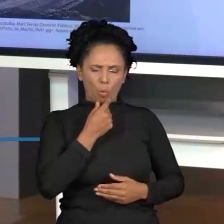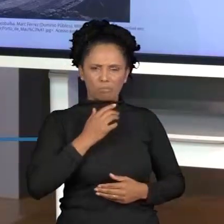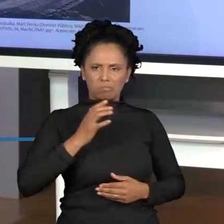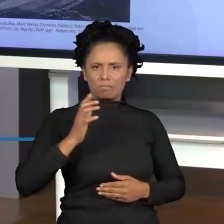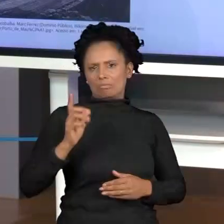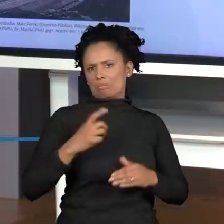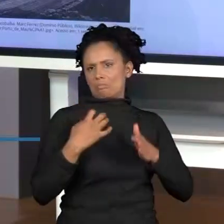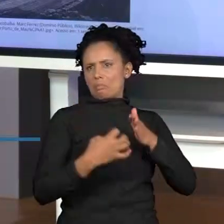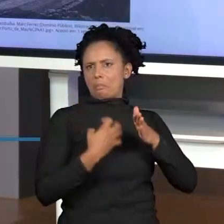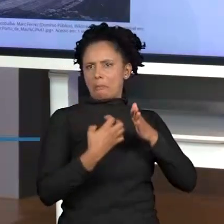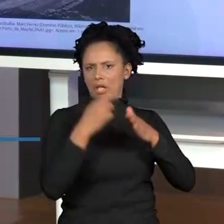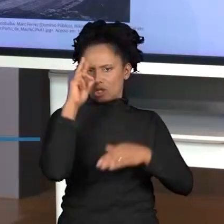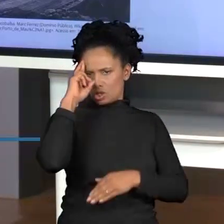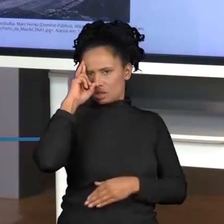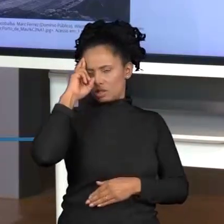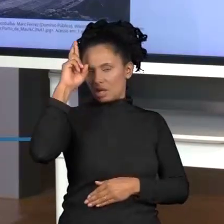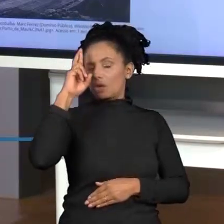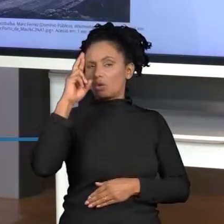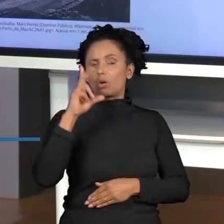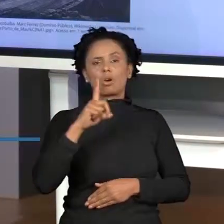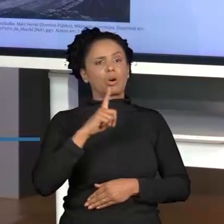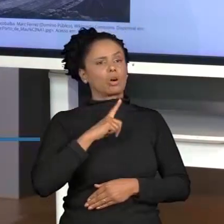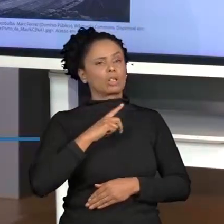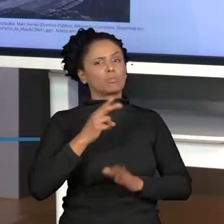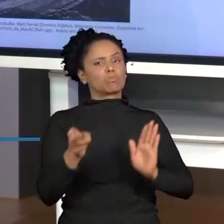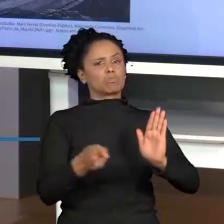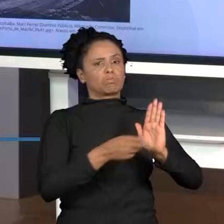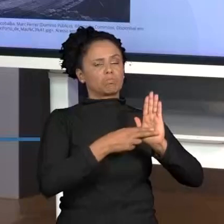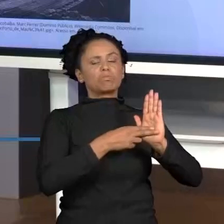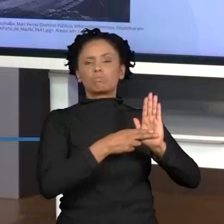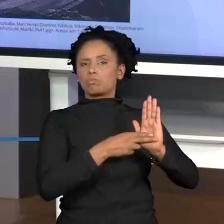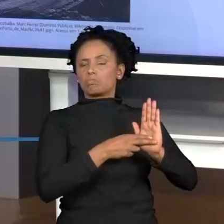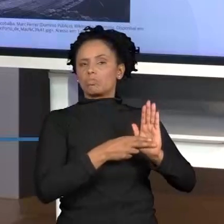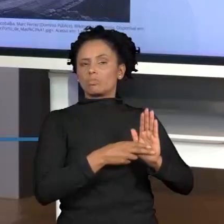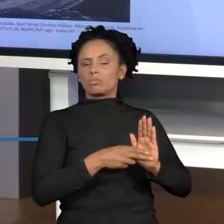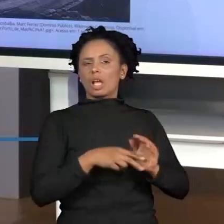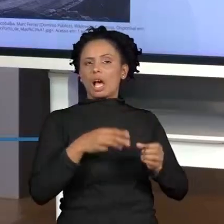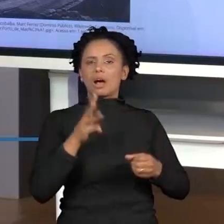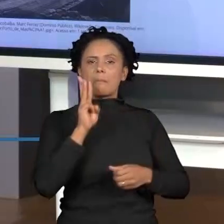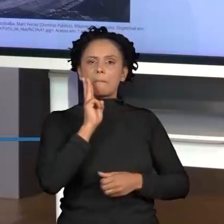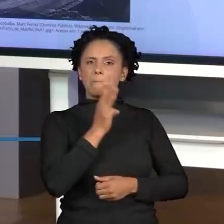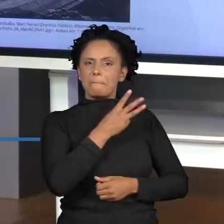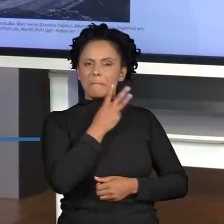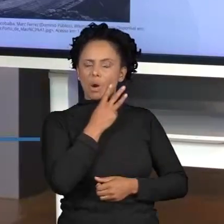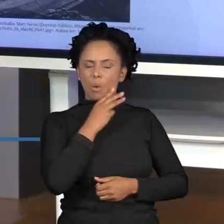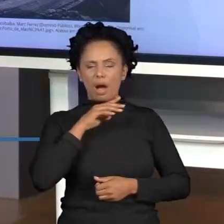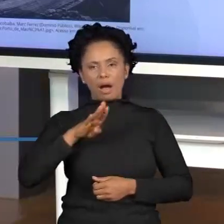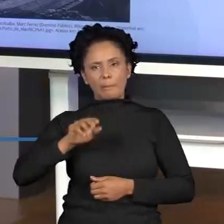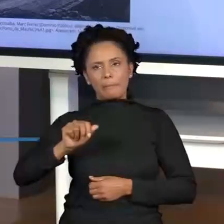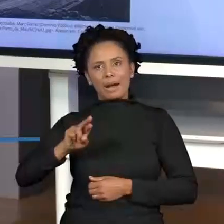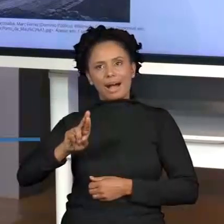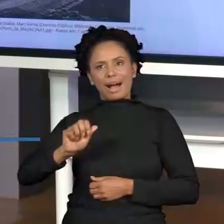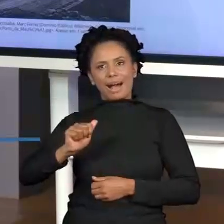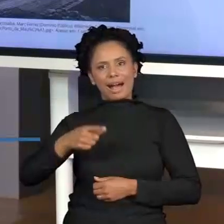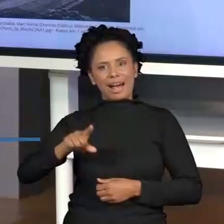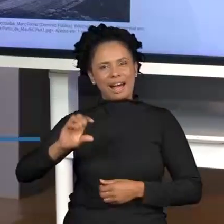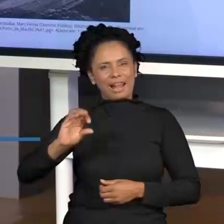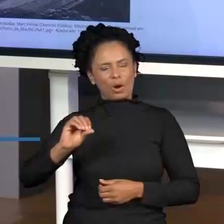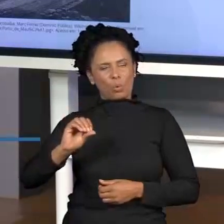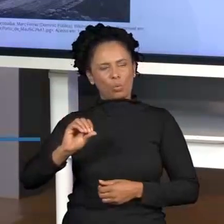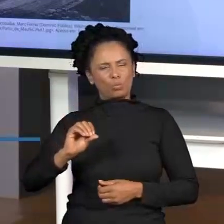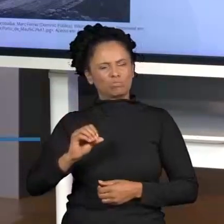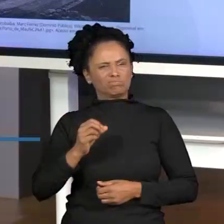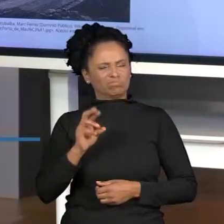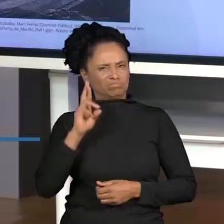também recebeu aí um título aí de Barão de Mauá. Será que tem relação a ferrovia com o nome desse